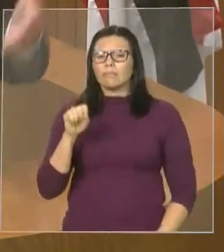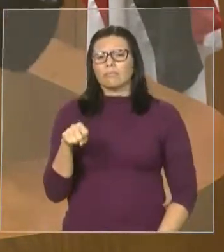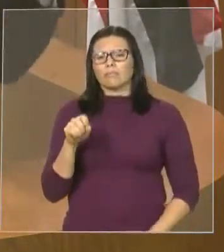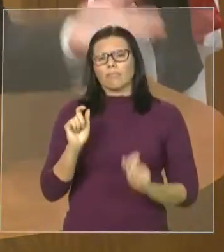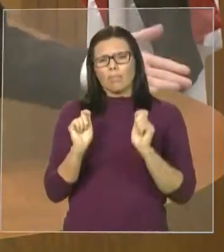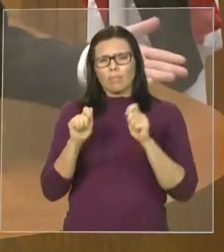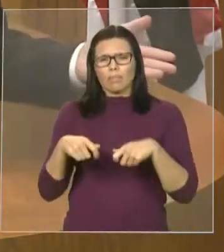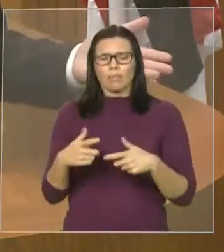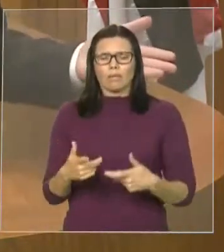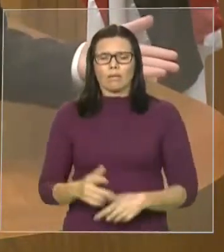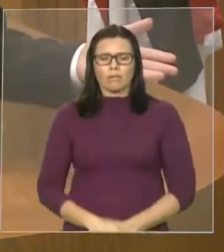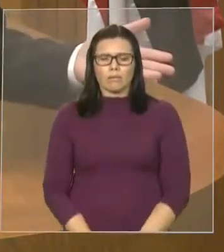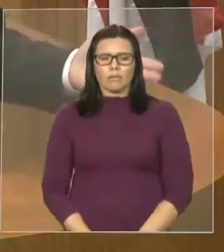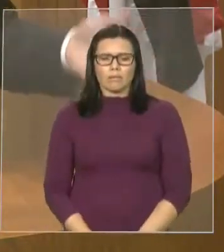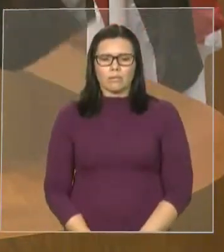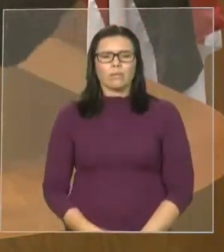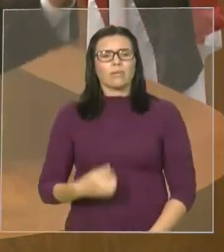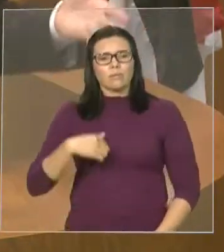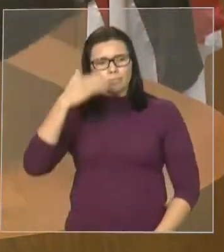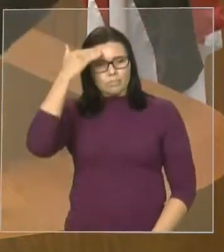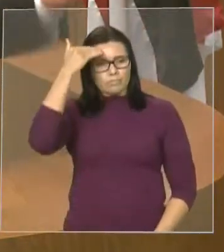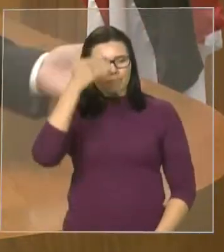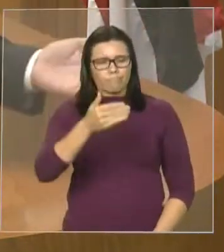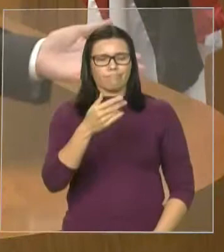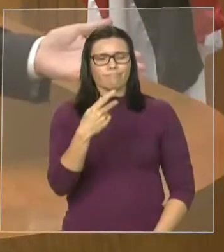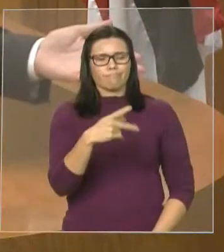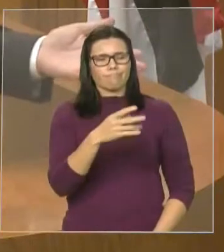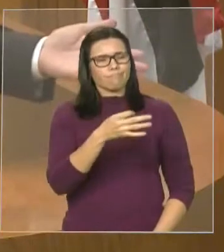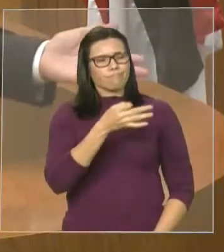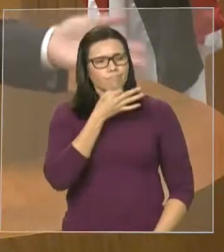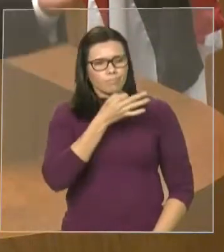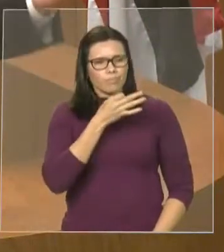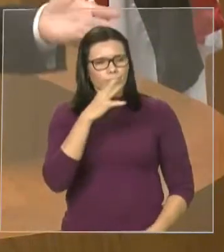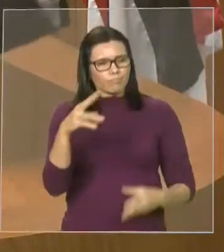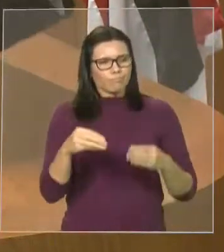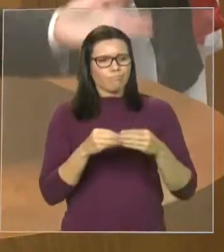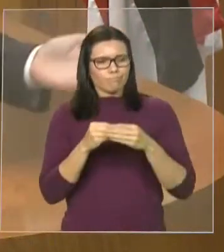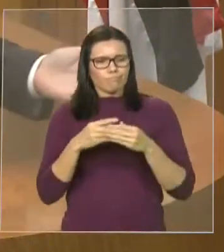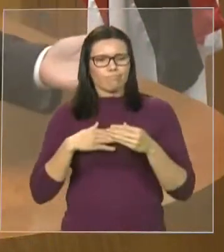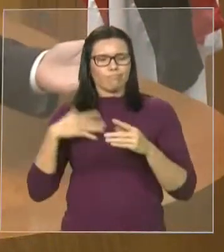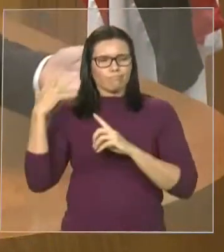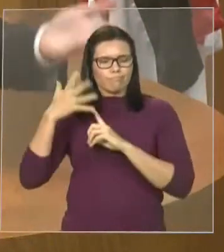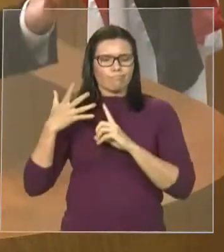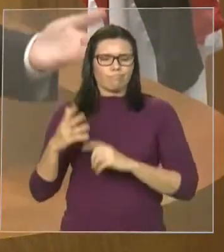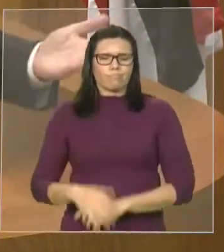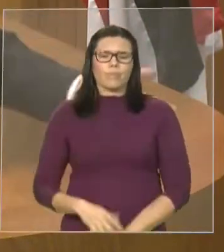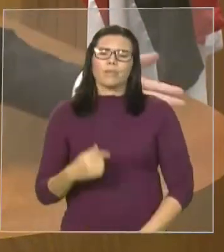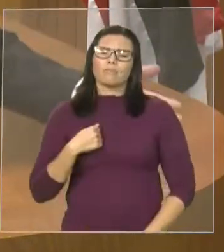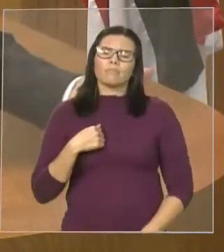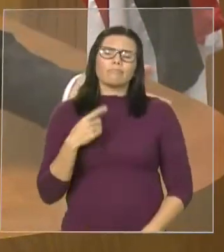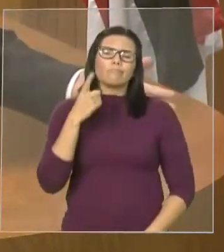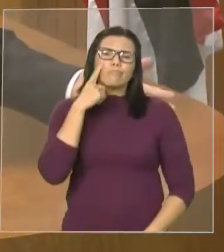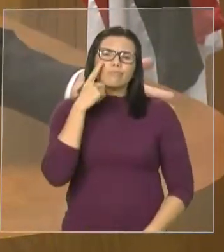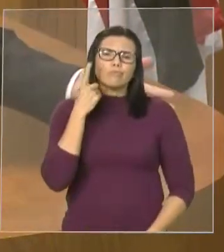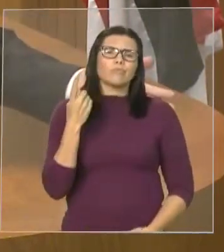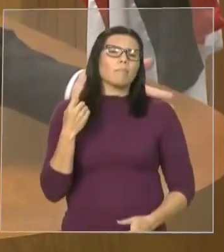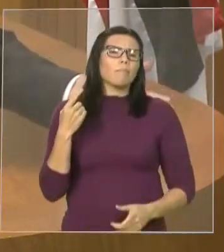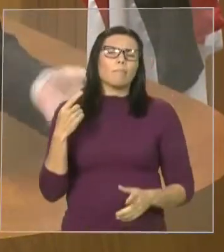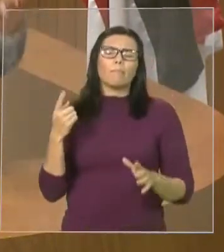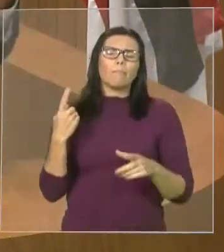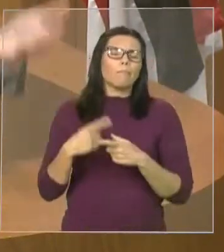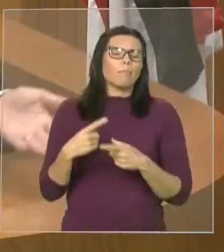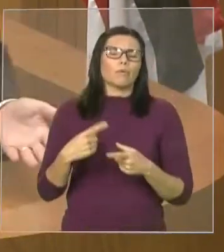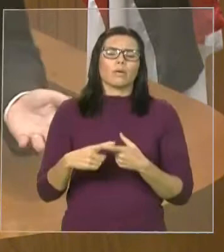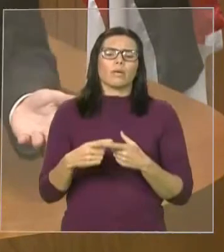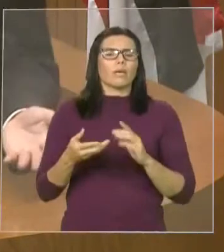o porquê de retirar os representantes dos servidores do Conselho do FUNBEM. Se